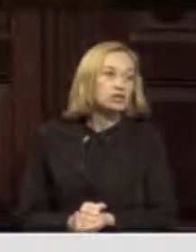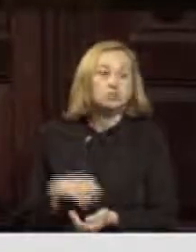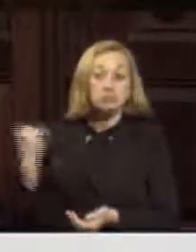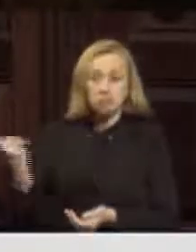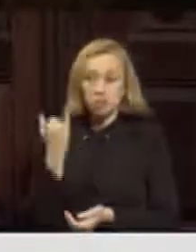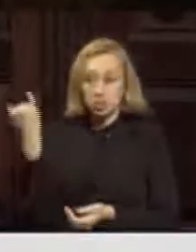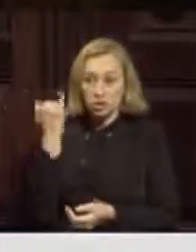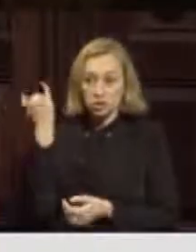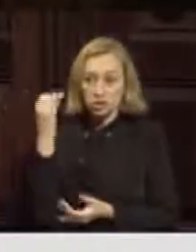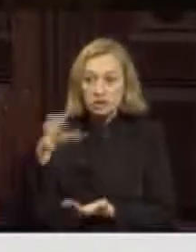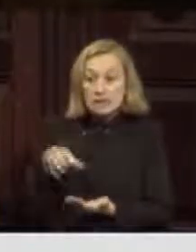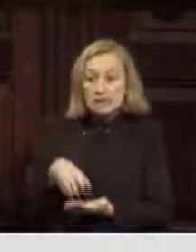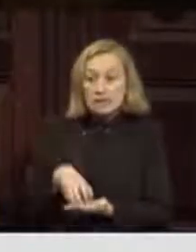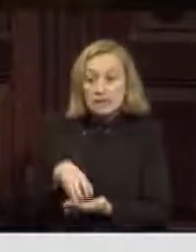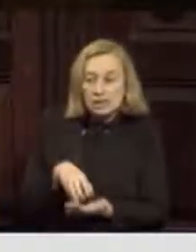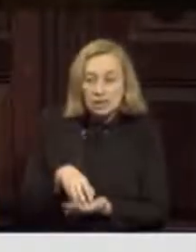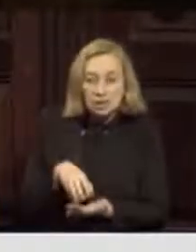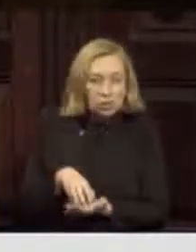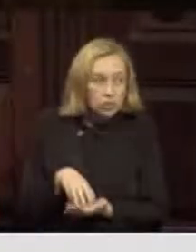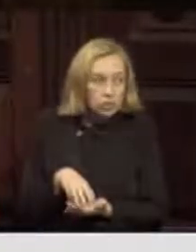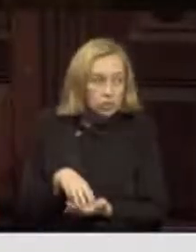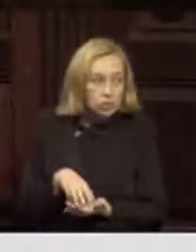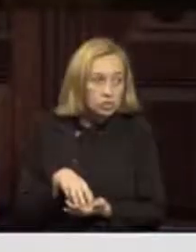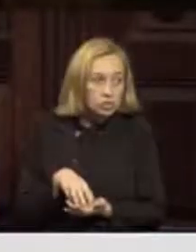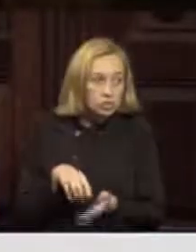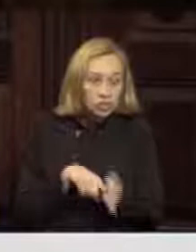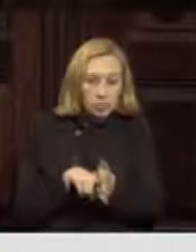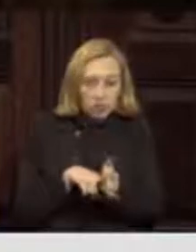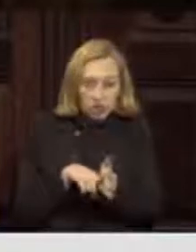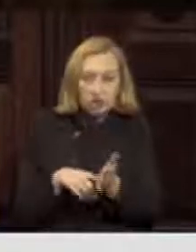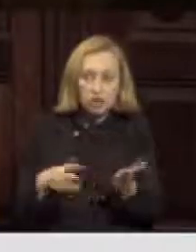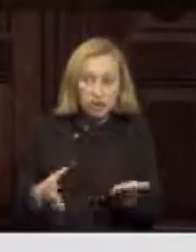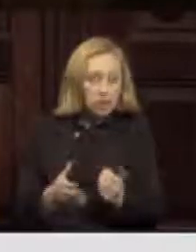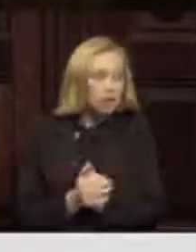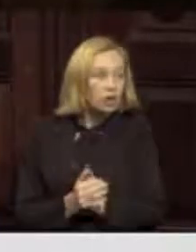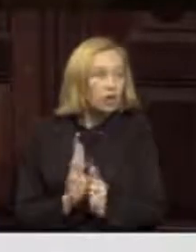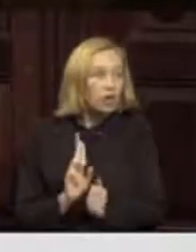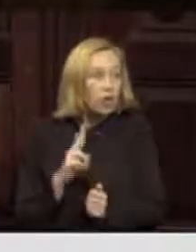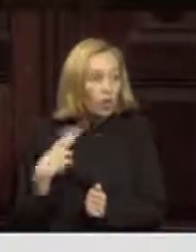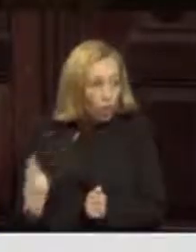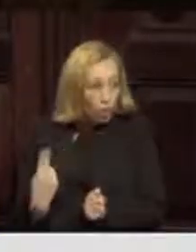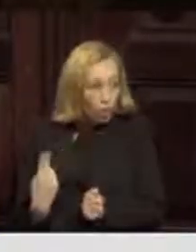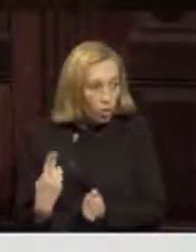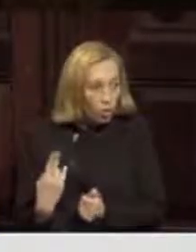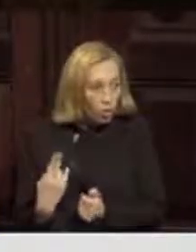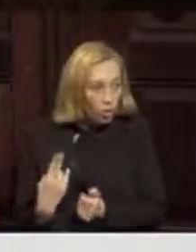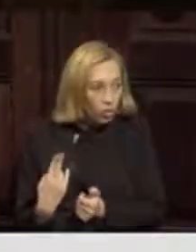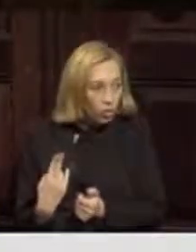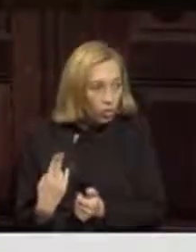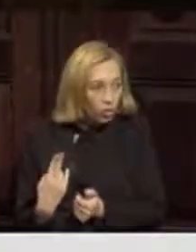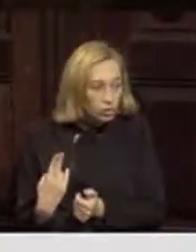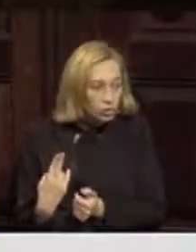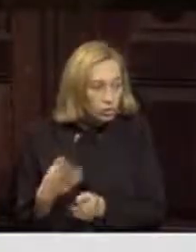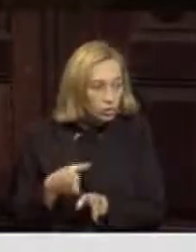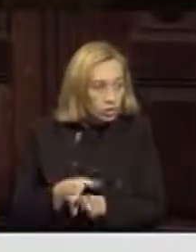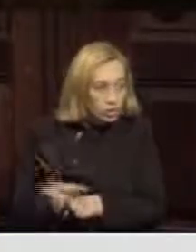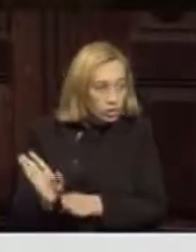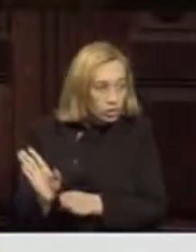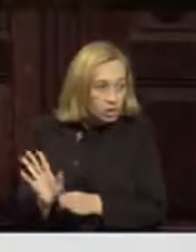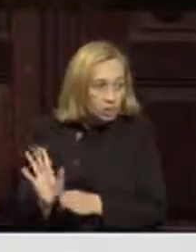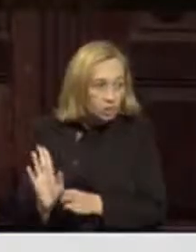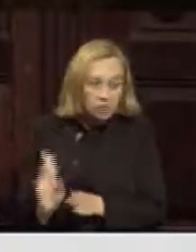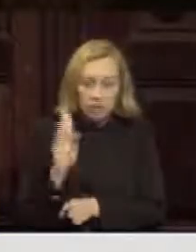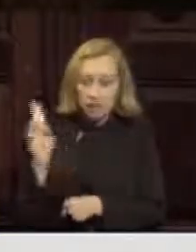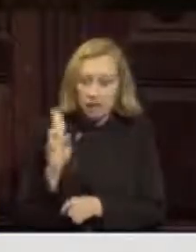importante centro que se transformou a UENF de pesquisa nessa área. Ou, se o Conselho Universitário entender que não é o